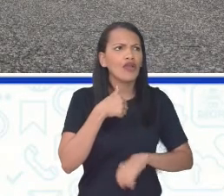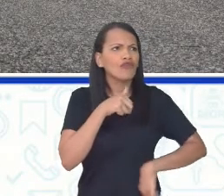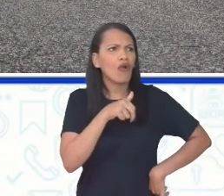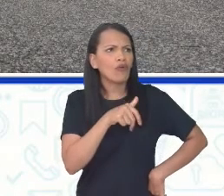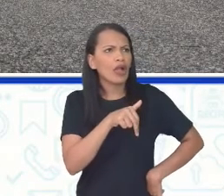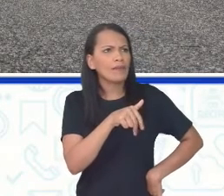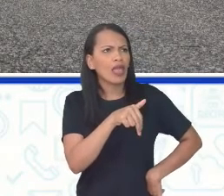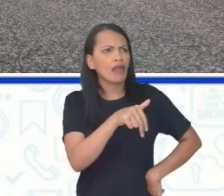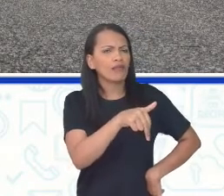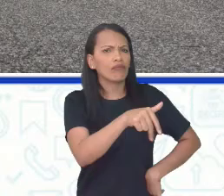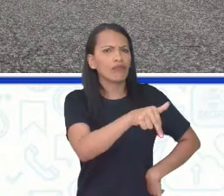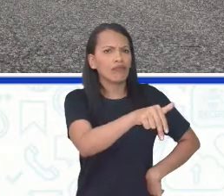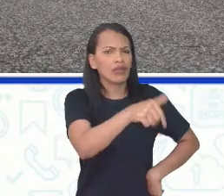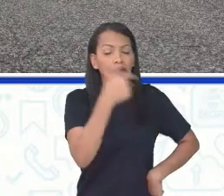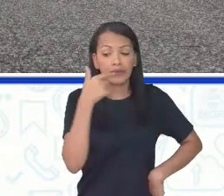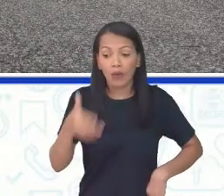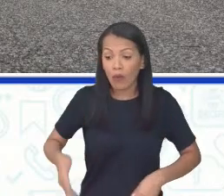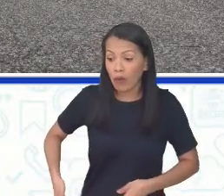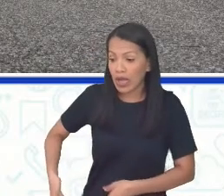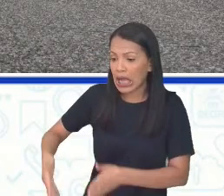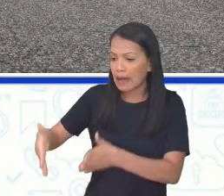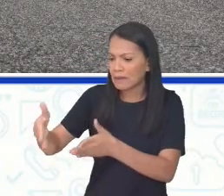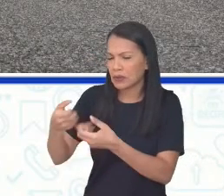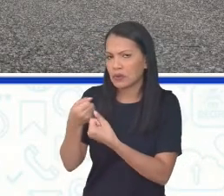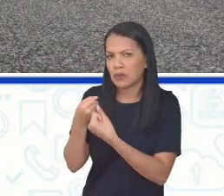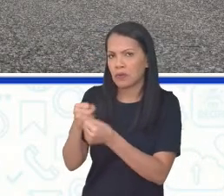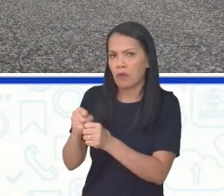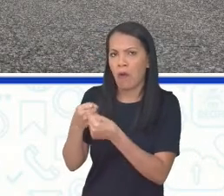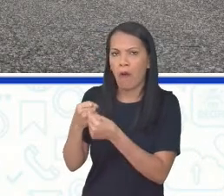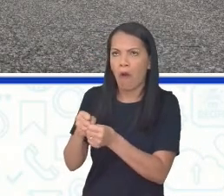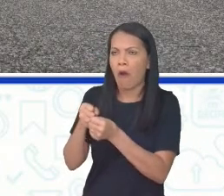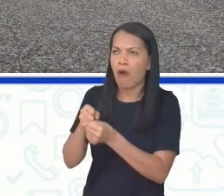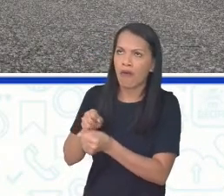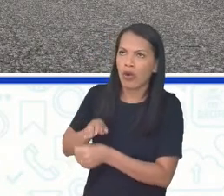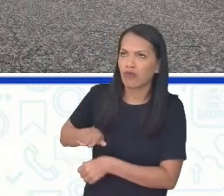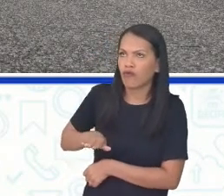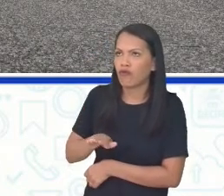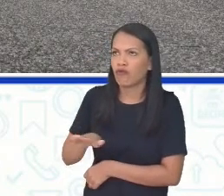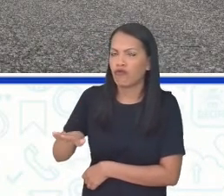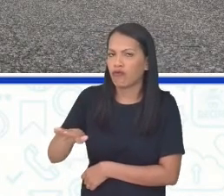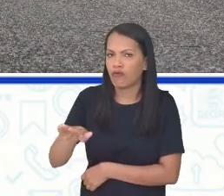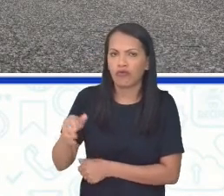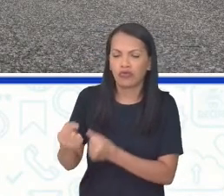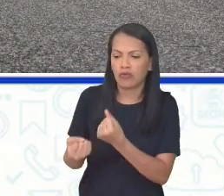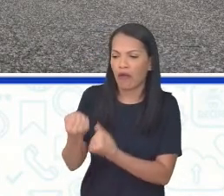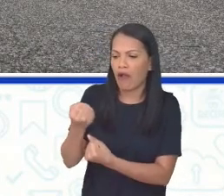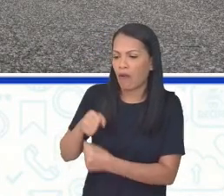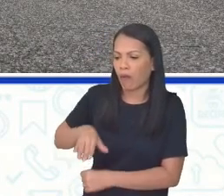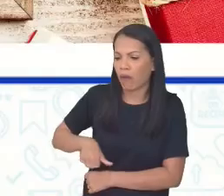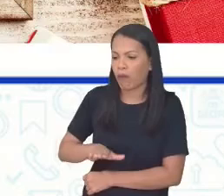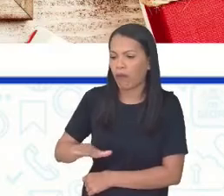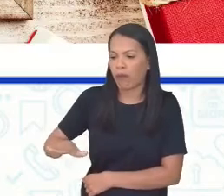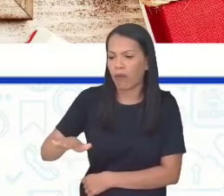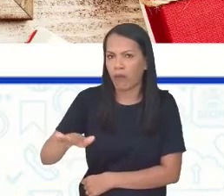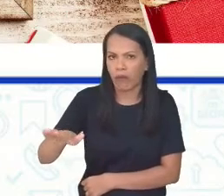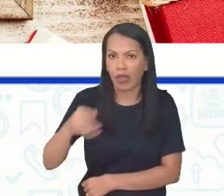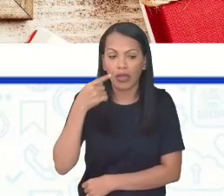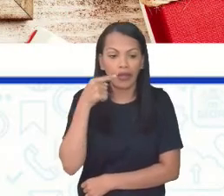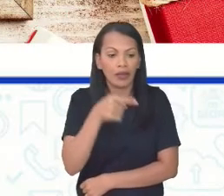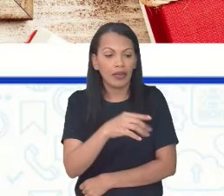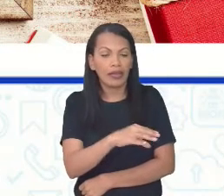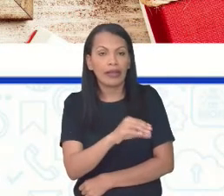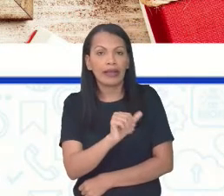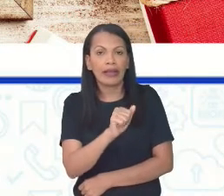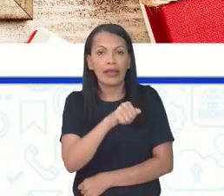mesmas letras é verbo, não é? Duas classes gramaticais totalmente diferentes.